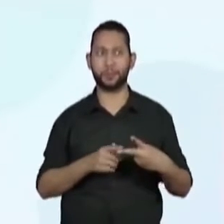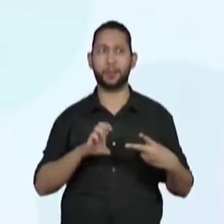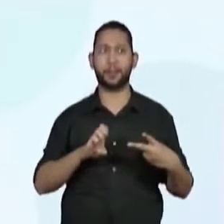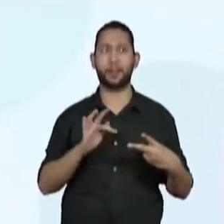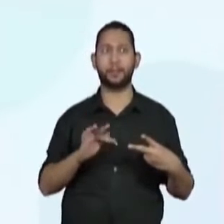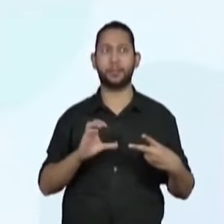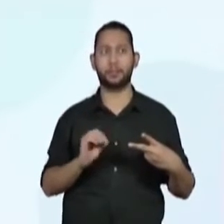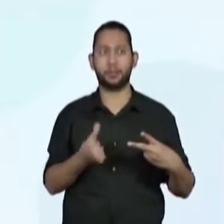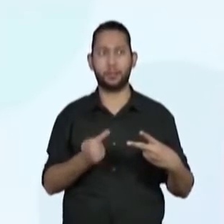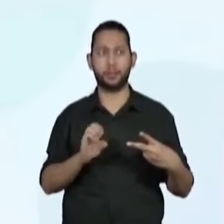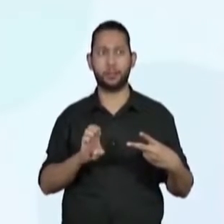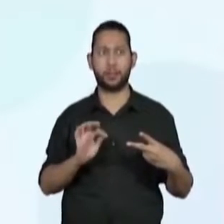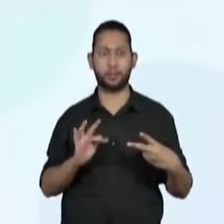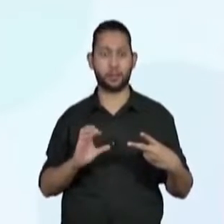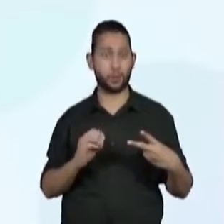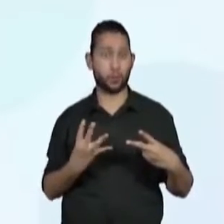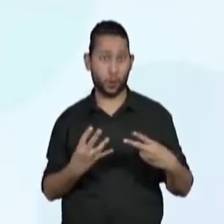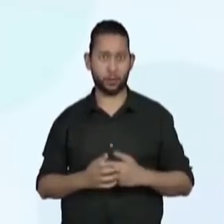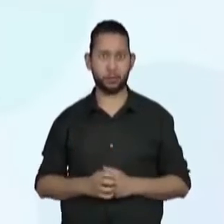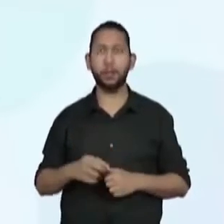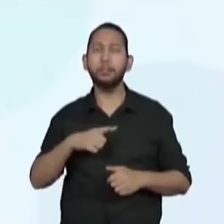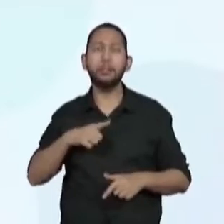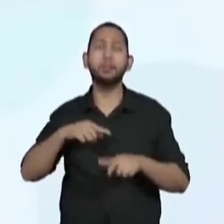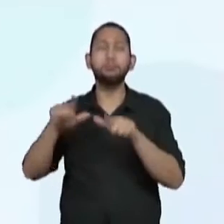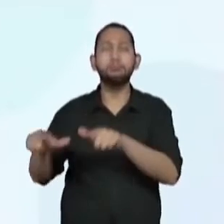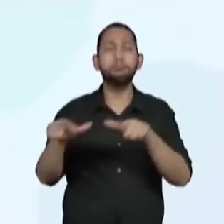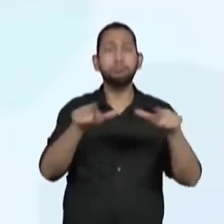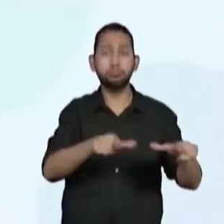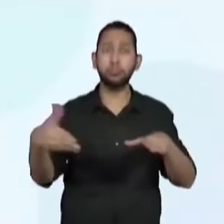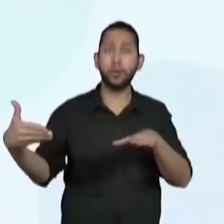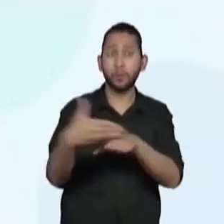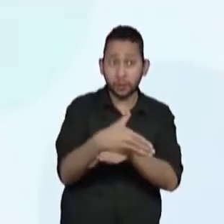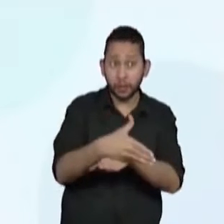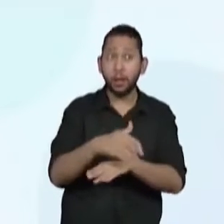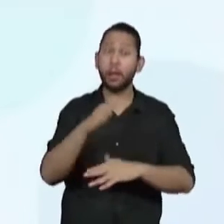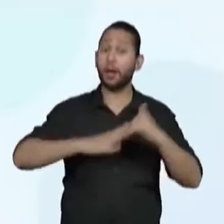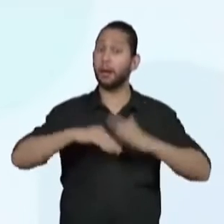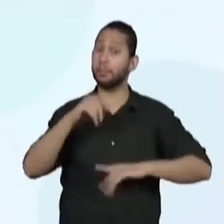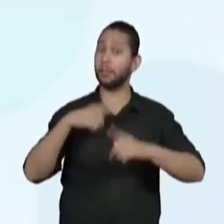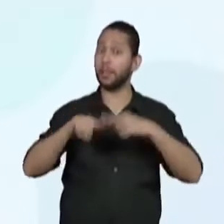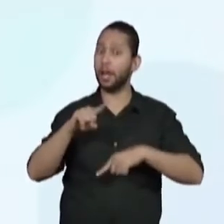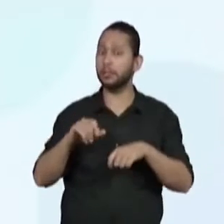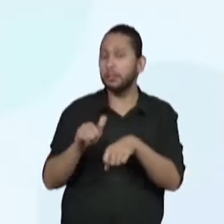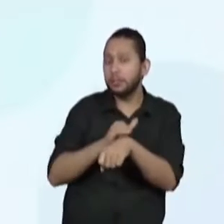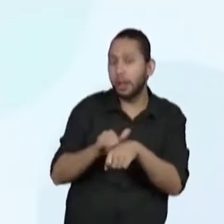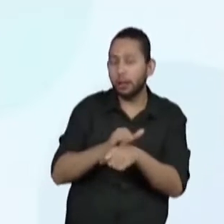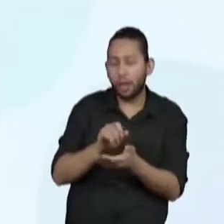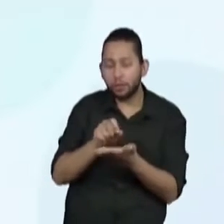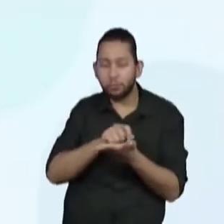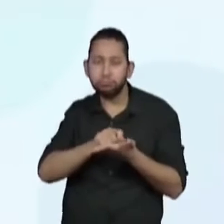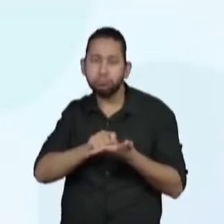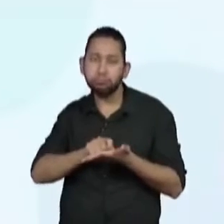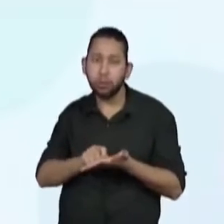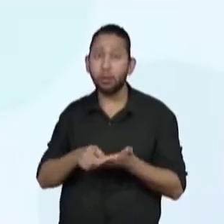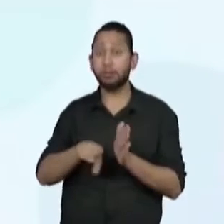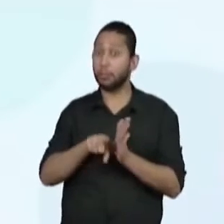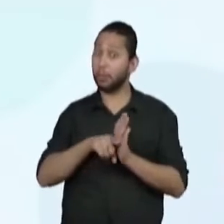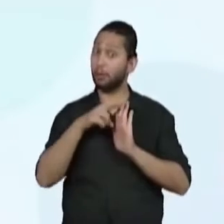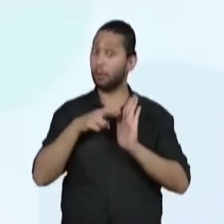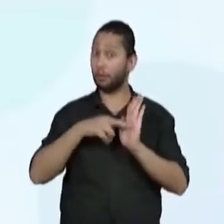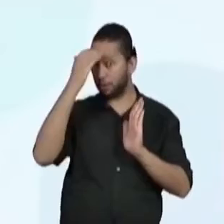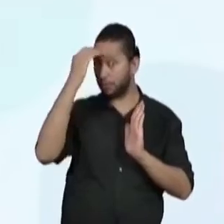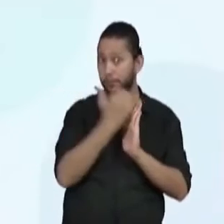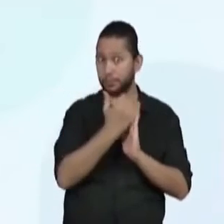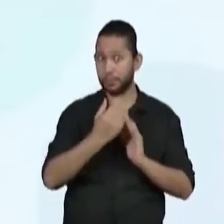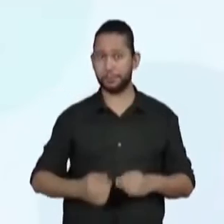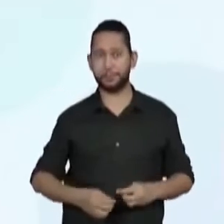esportes de marca e invasão, oferecido pela escola, usando habilidades técnico-táticas básicas e respeitando regras.